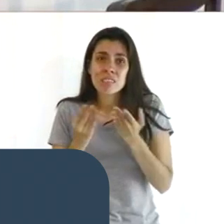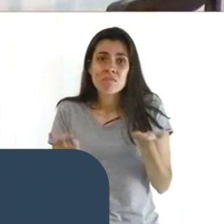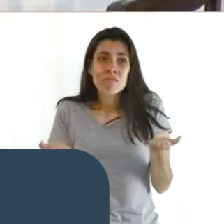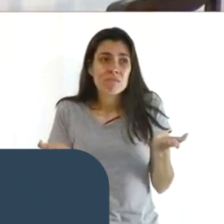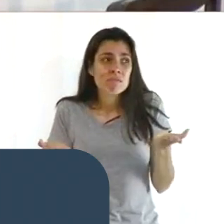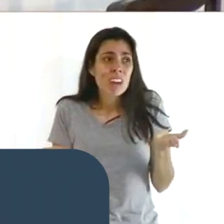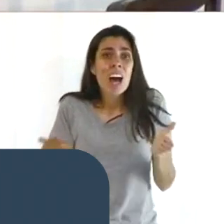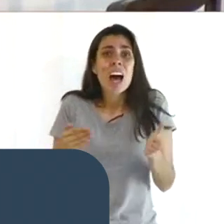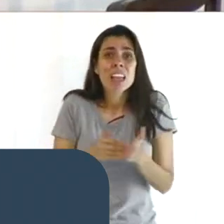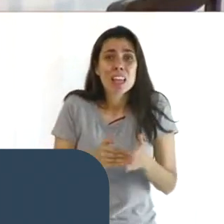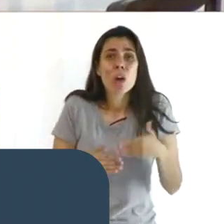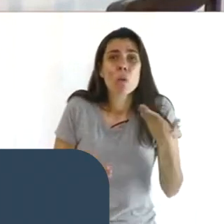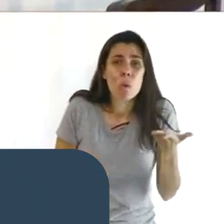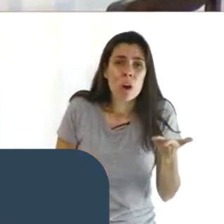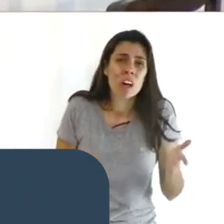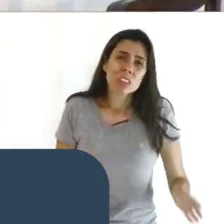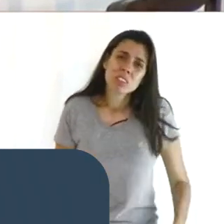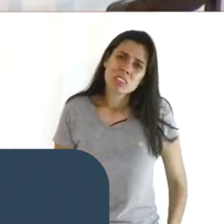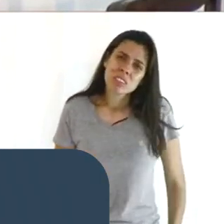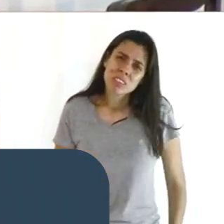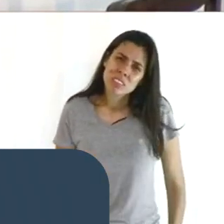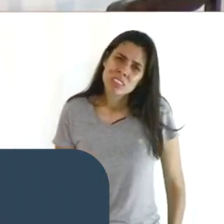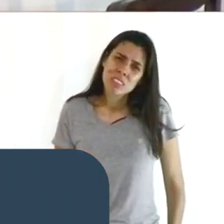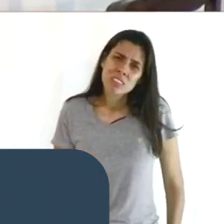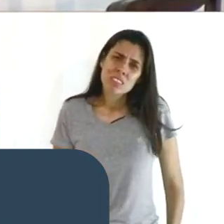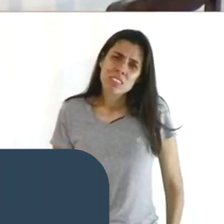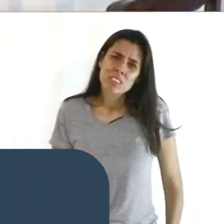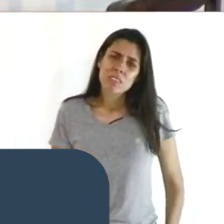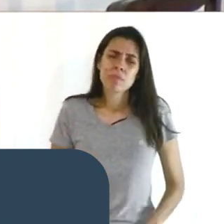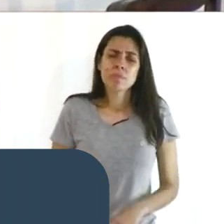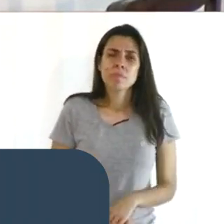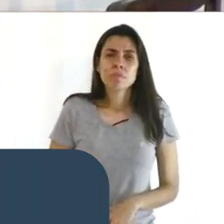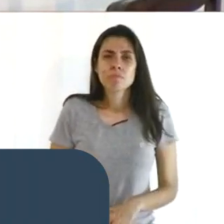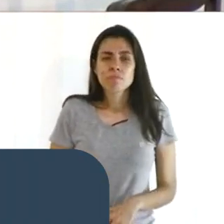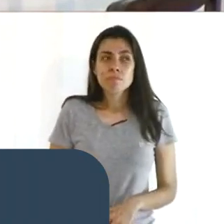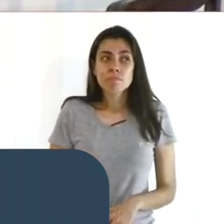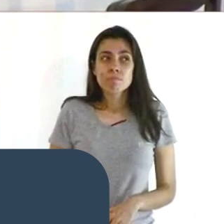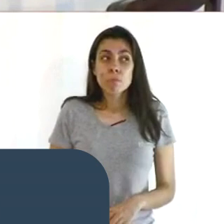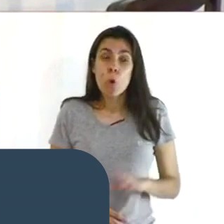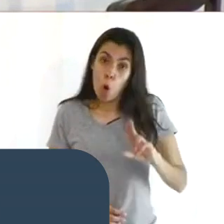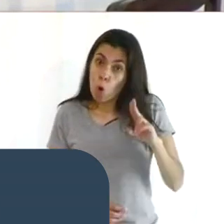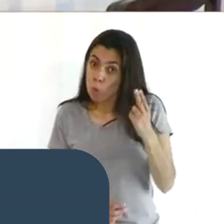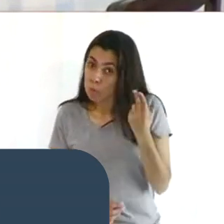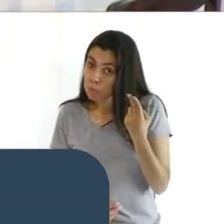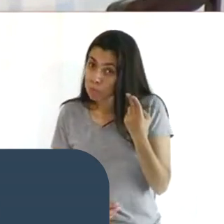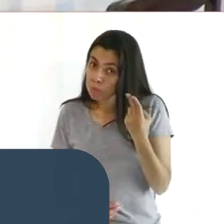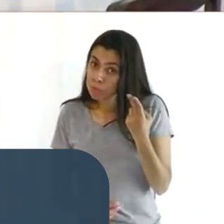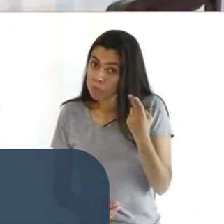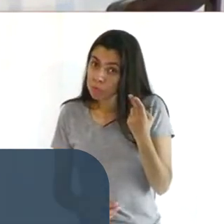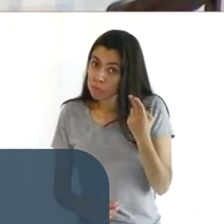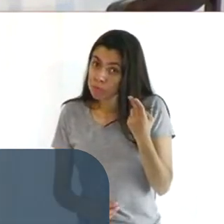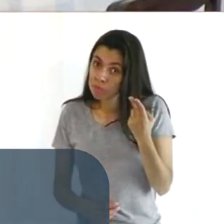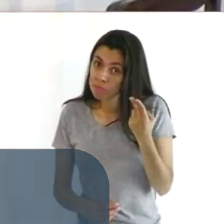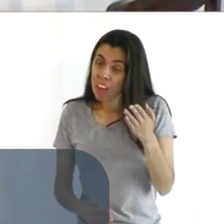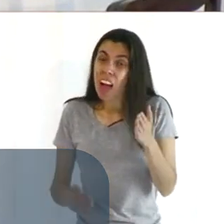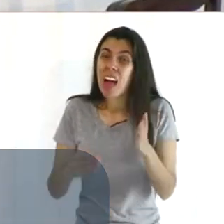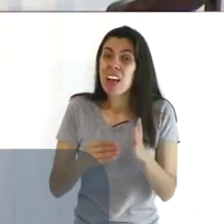que estão fazendo perguntas um pouco mais sérias do que esta. Até quando, Senhor, eu estarei nesse leito de